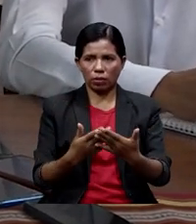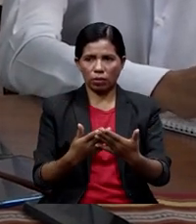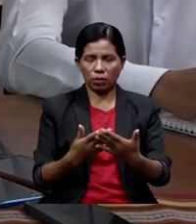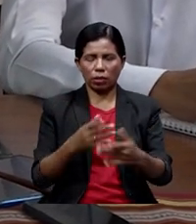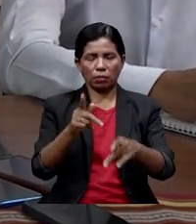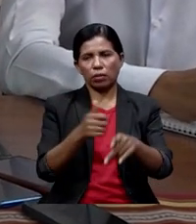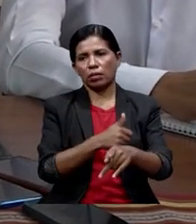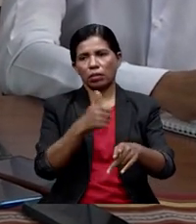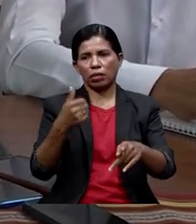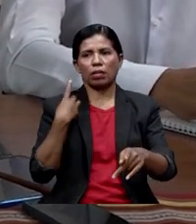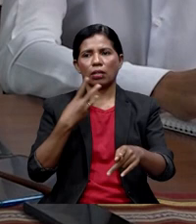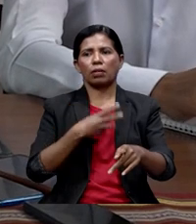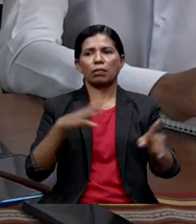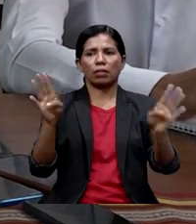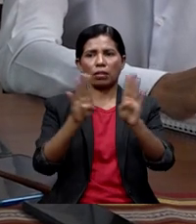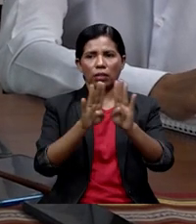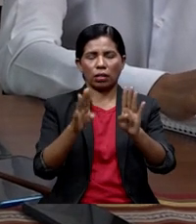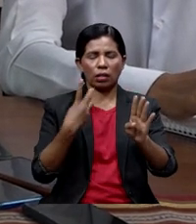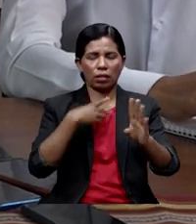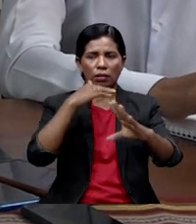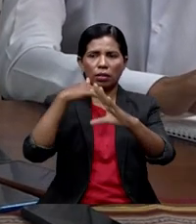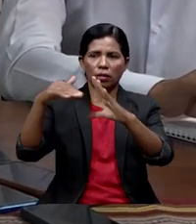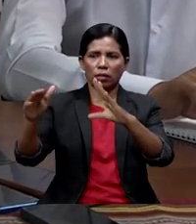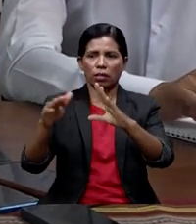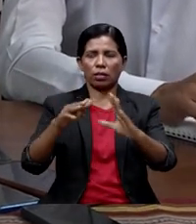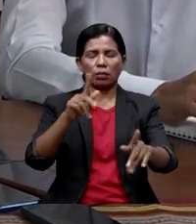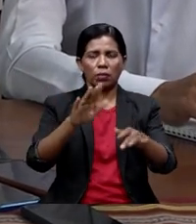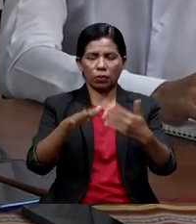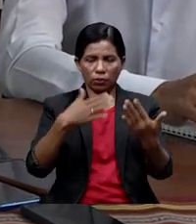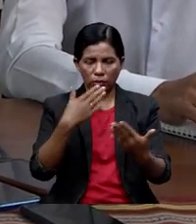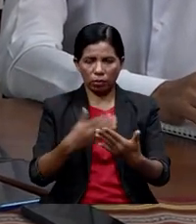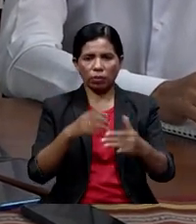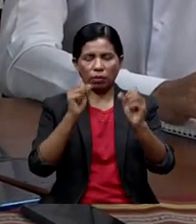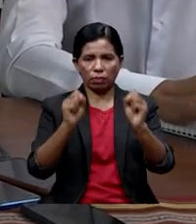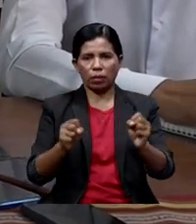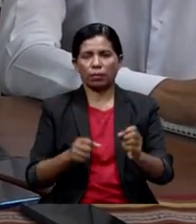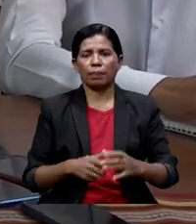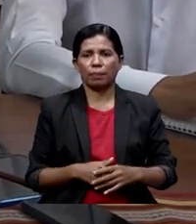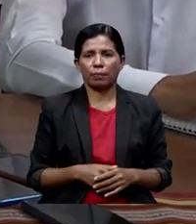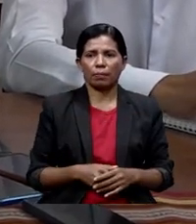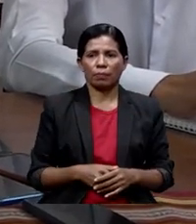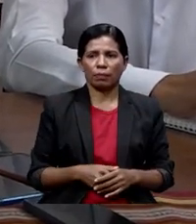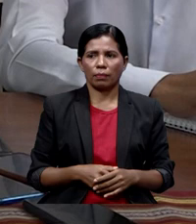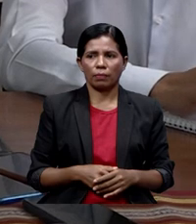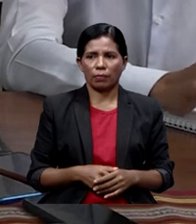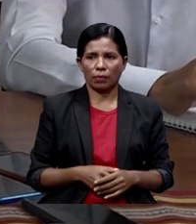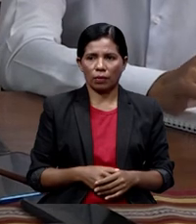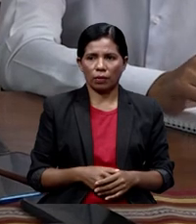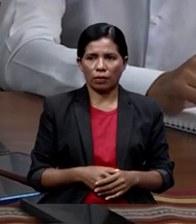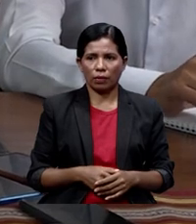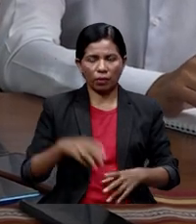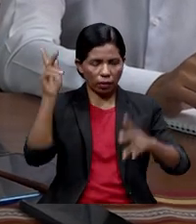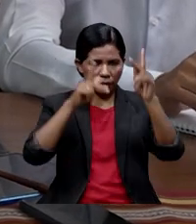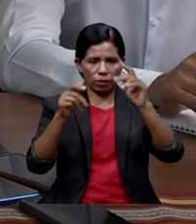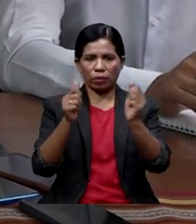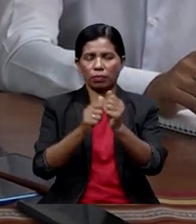entidade ser ser unia, então a mim taca e nem, a mim haruca ba entidade relevante a tu bele resolve. No caso sanulo